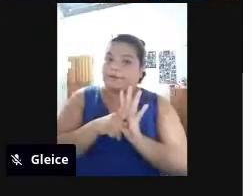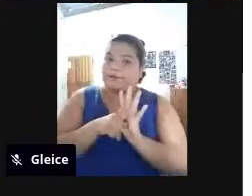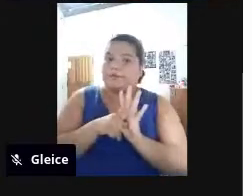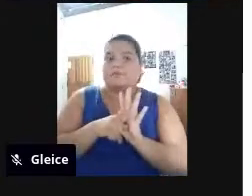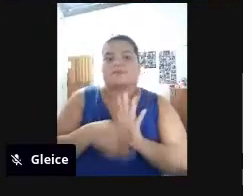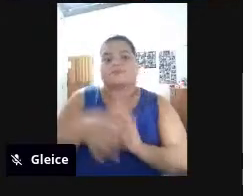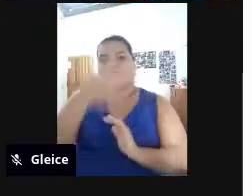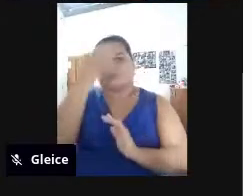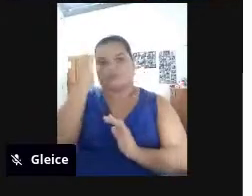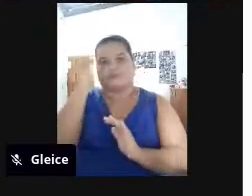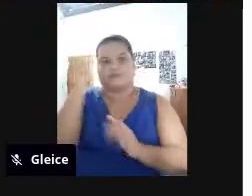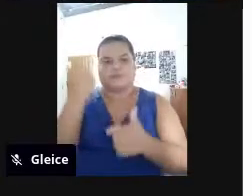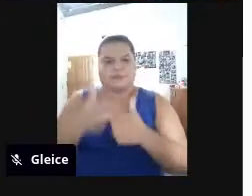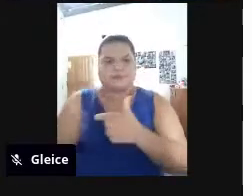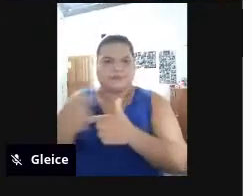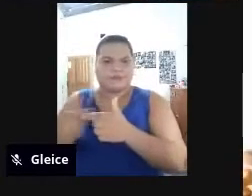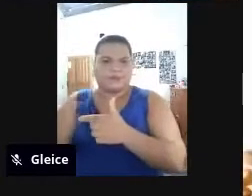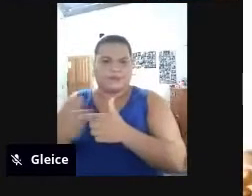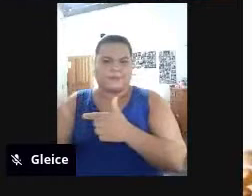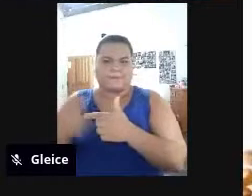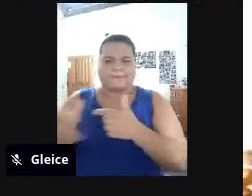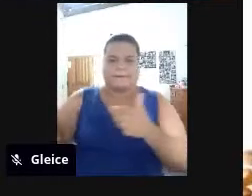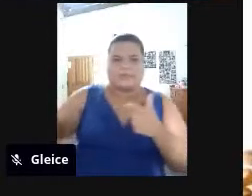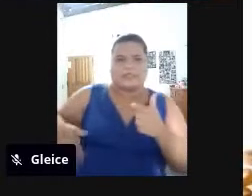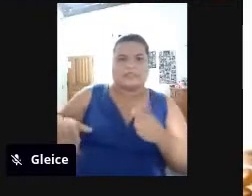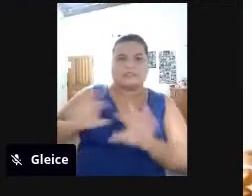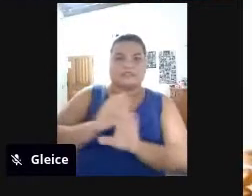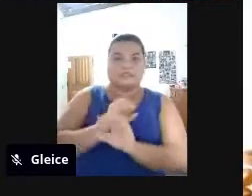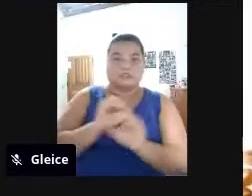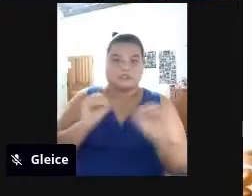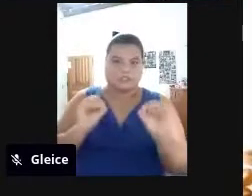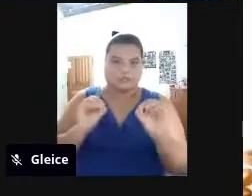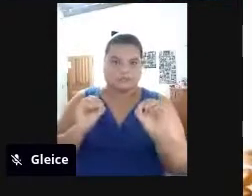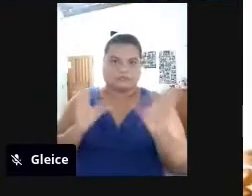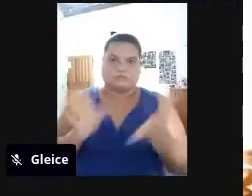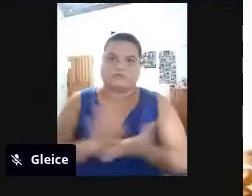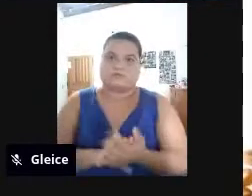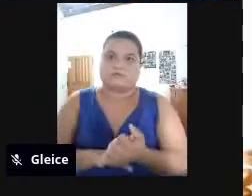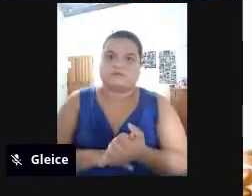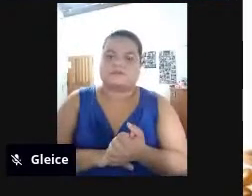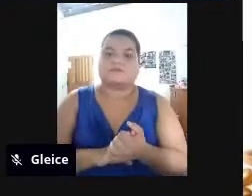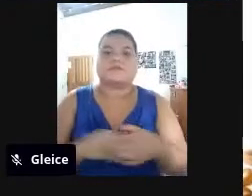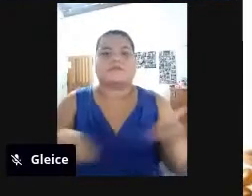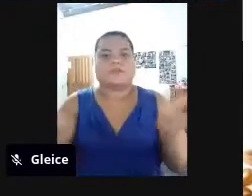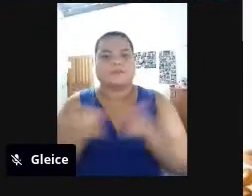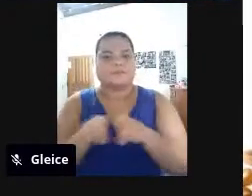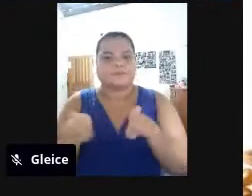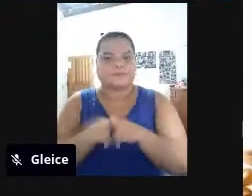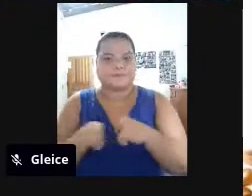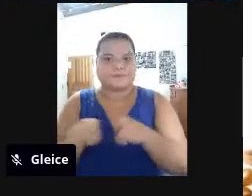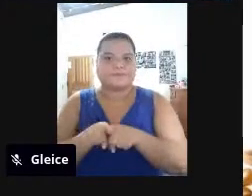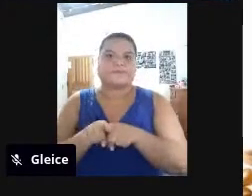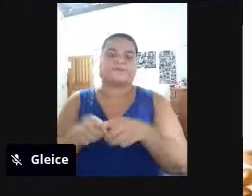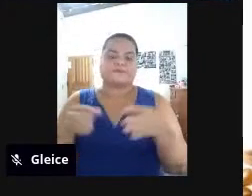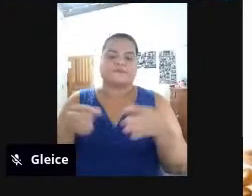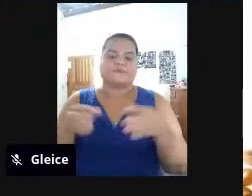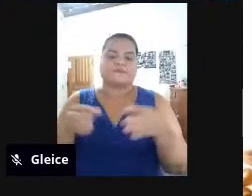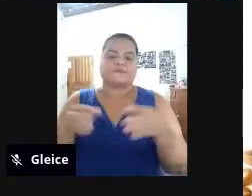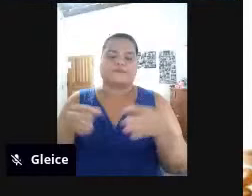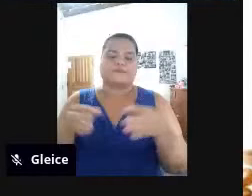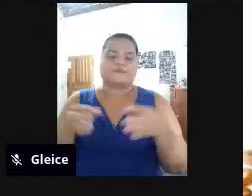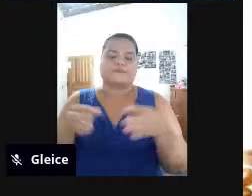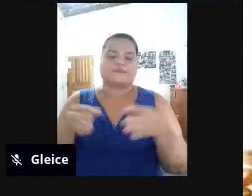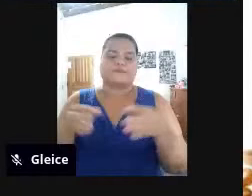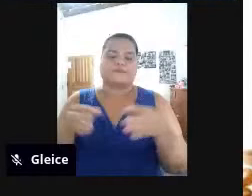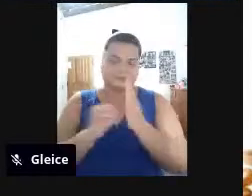nenhuma alteração hepática. Bom, então é importante ressaltar também que temos alguns aminoácidos